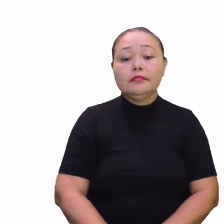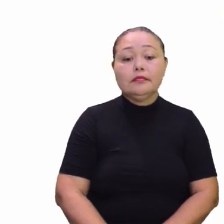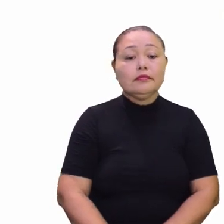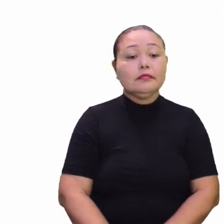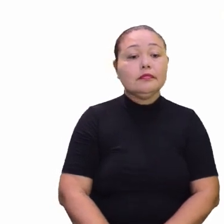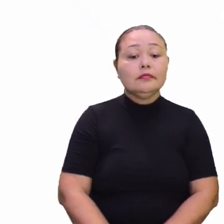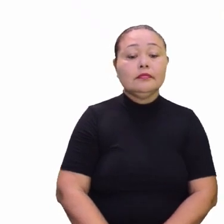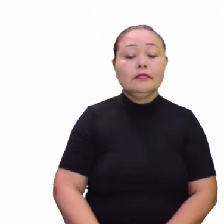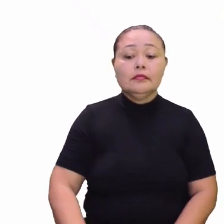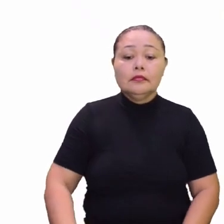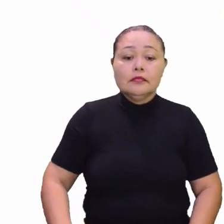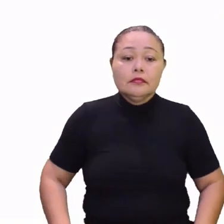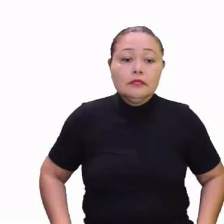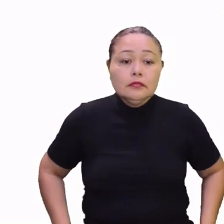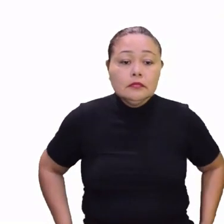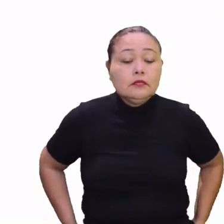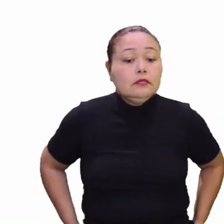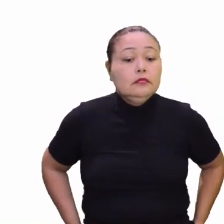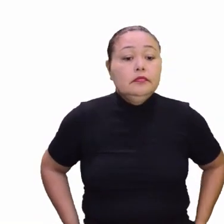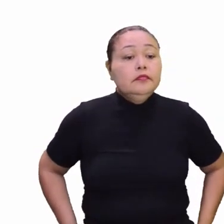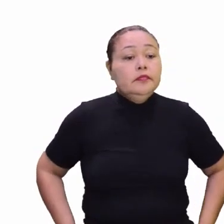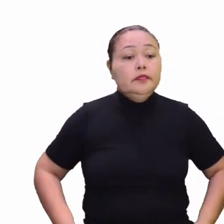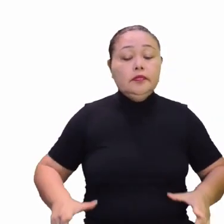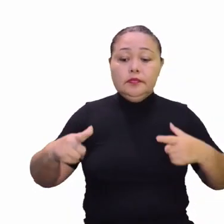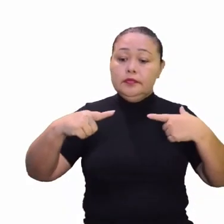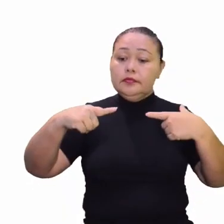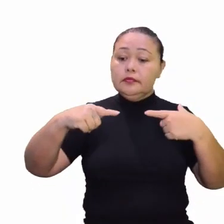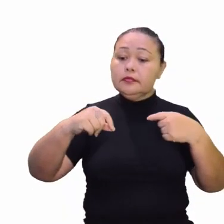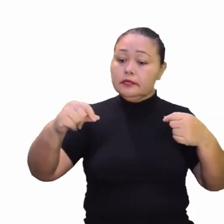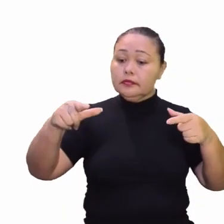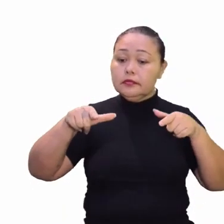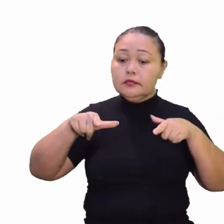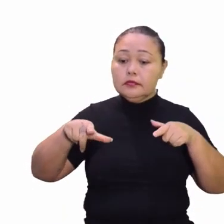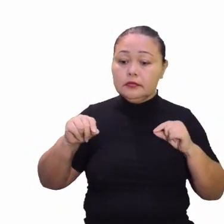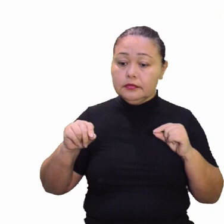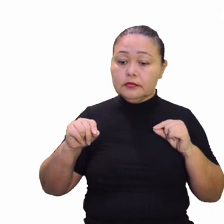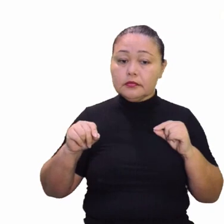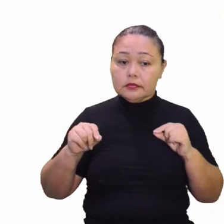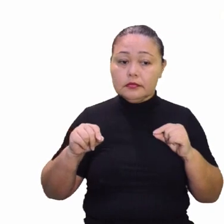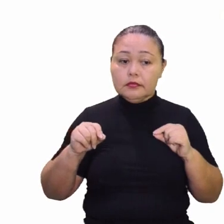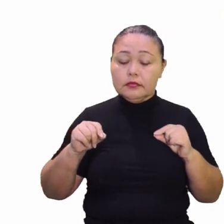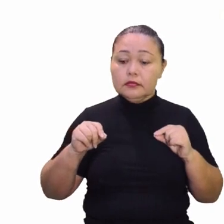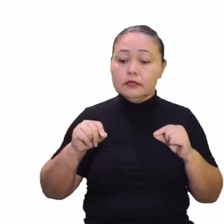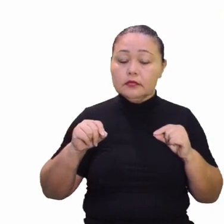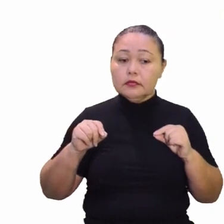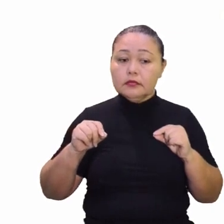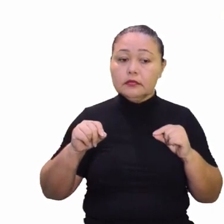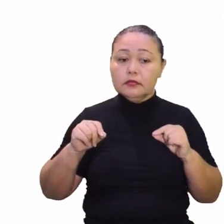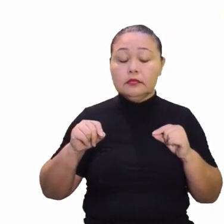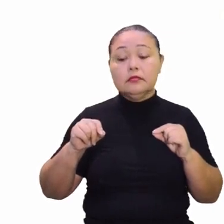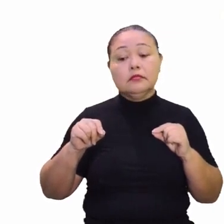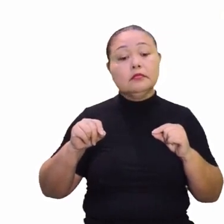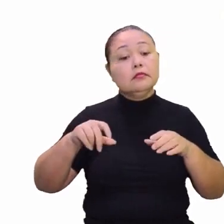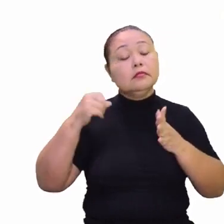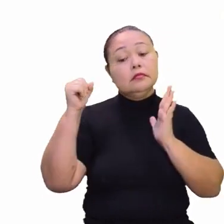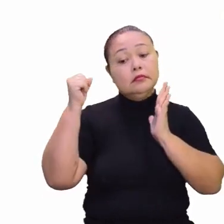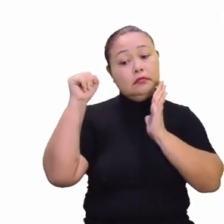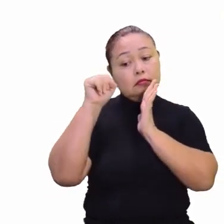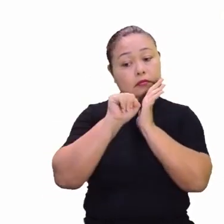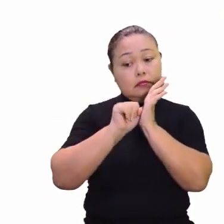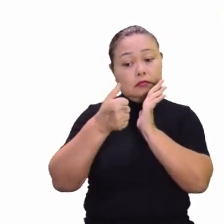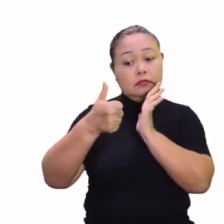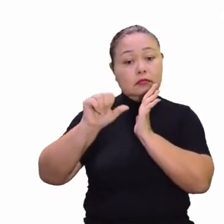Avançando aí, galera, com mais informações. E agora a gente vai falar um pouquinho sobre o Real Forte Príncipe da Beira. Então, no